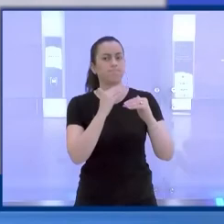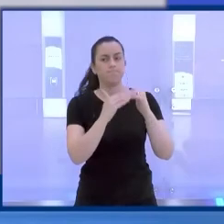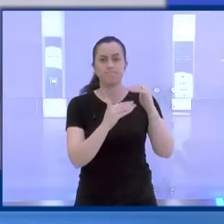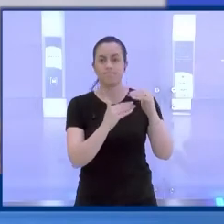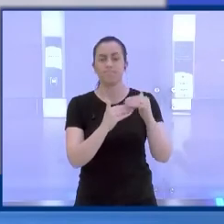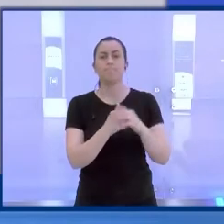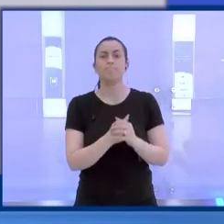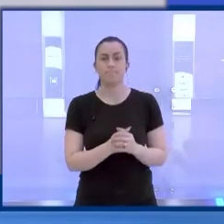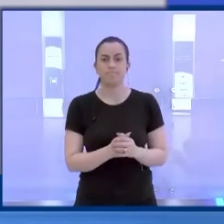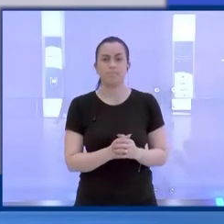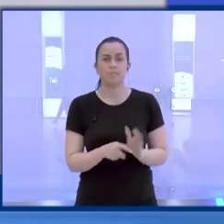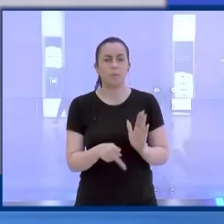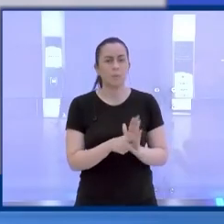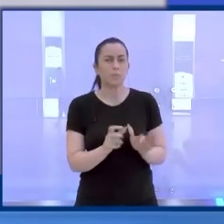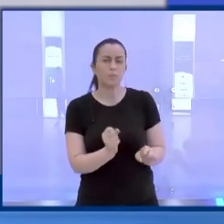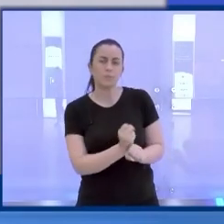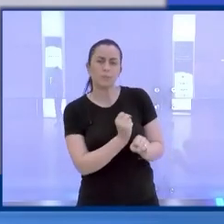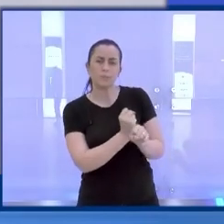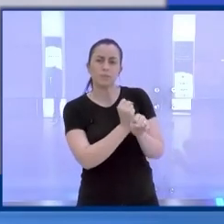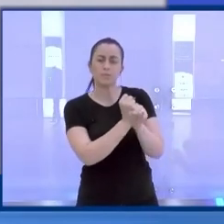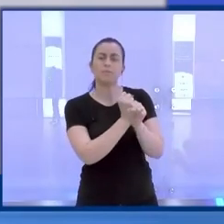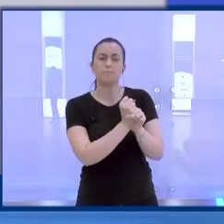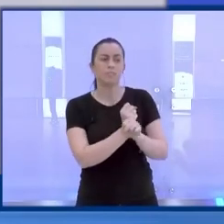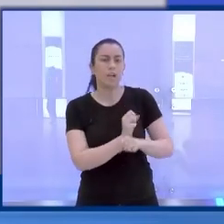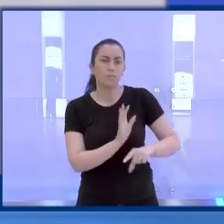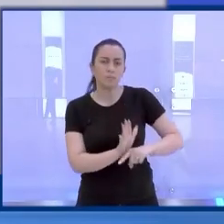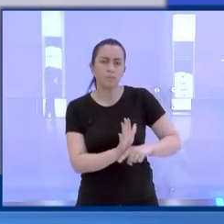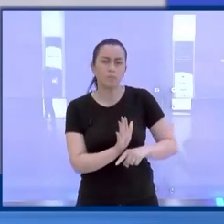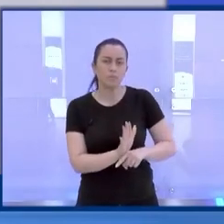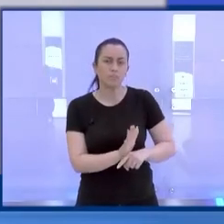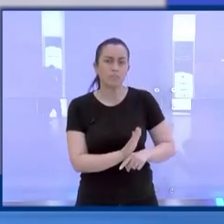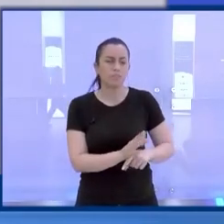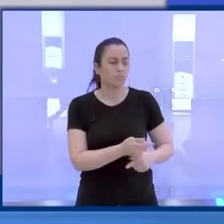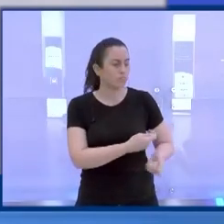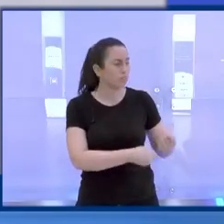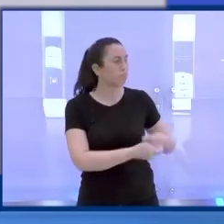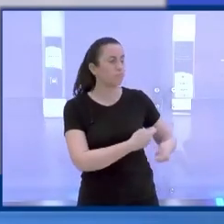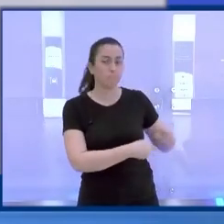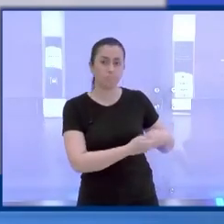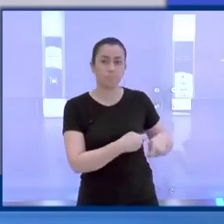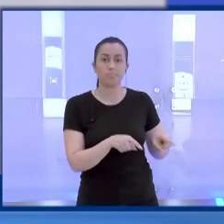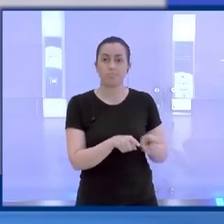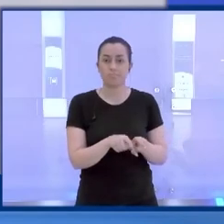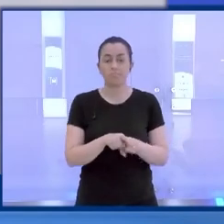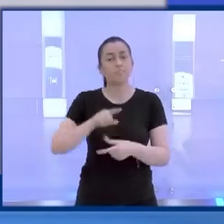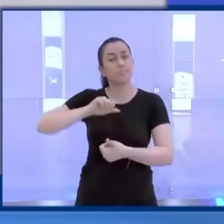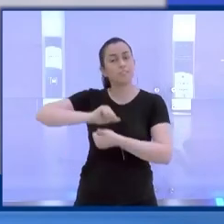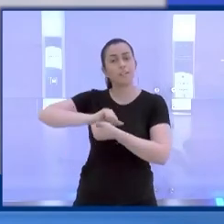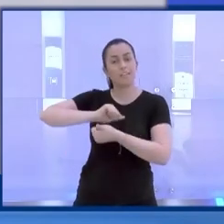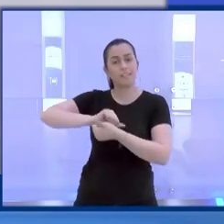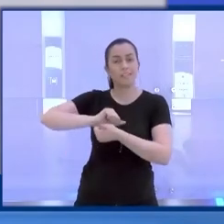dos métodos construtivos, que melhor possam aproveitar, tanto economicamente, quanto do ponto de vista da qualidade do serviço prestado para a